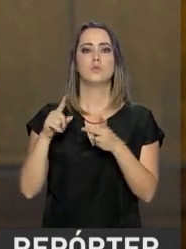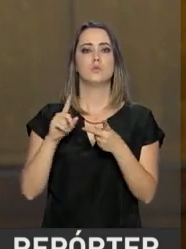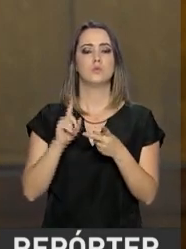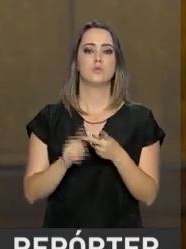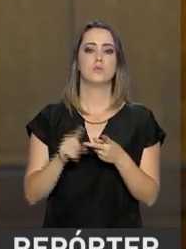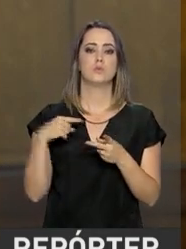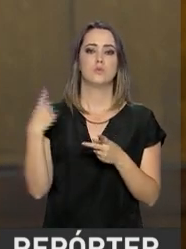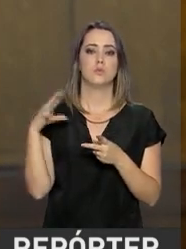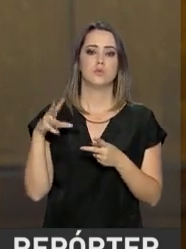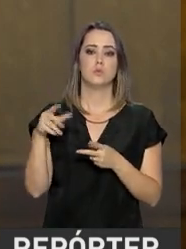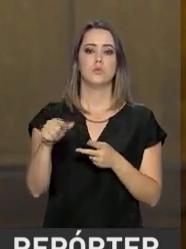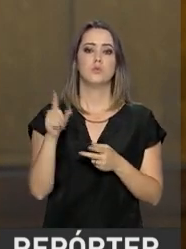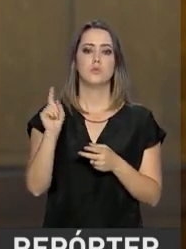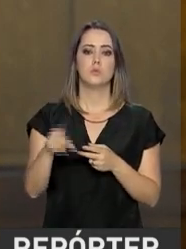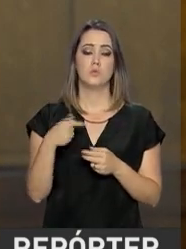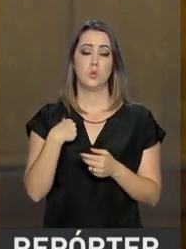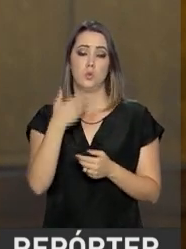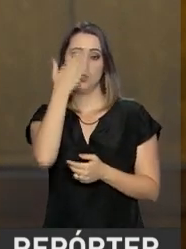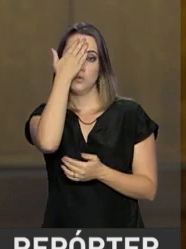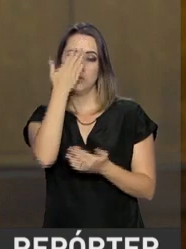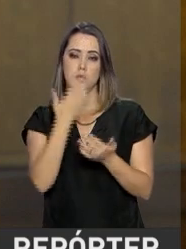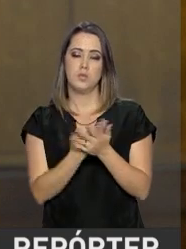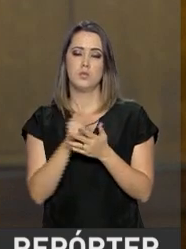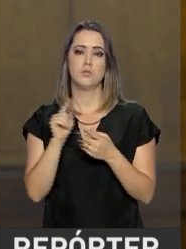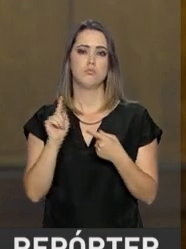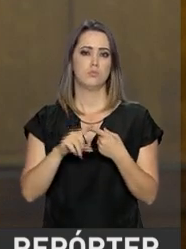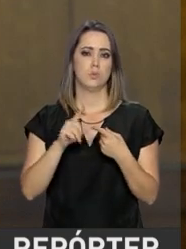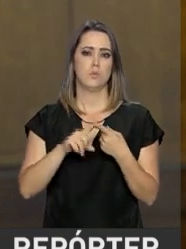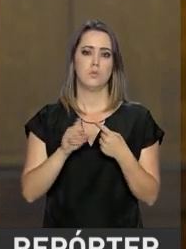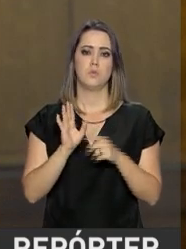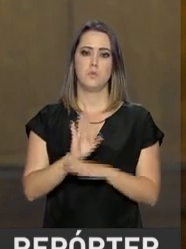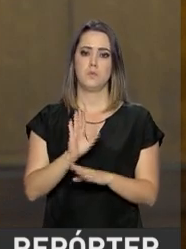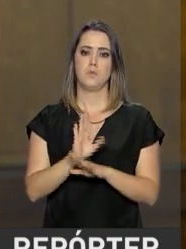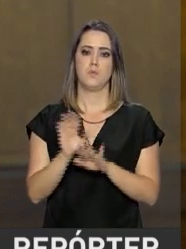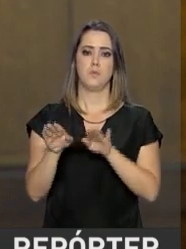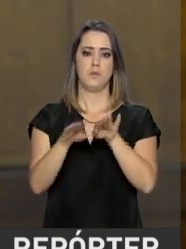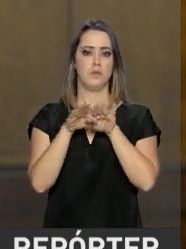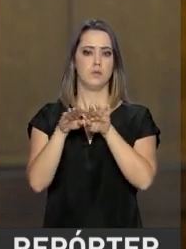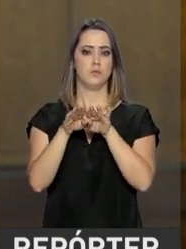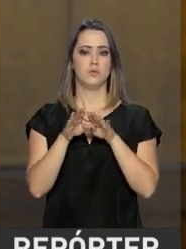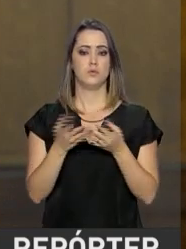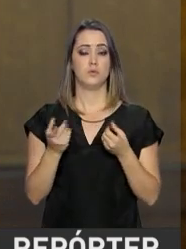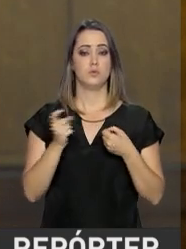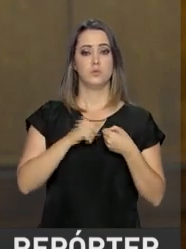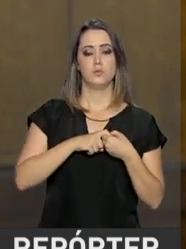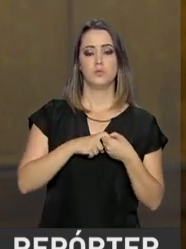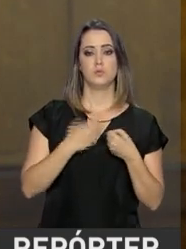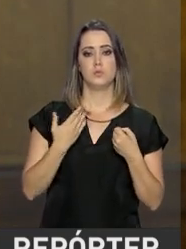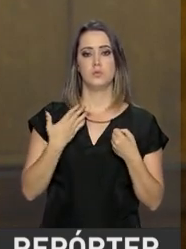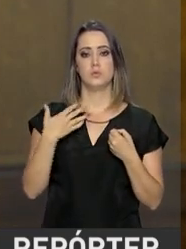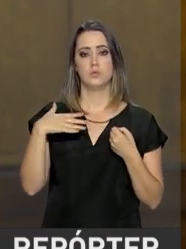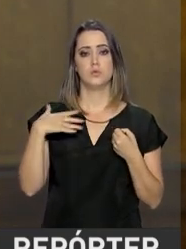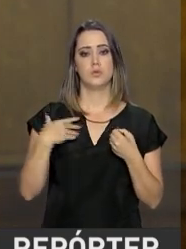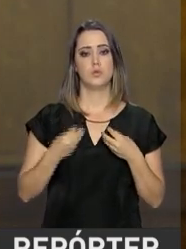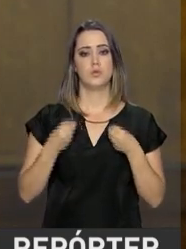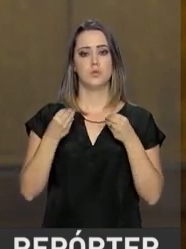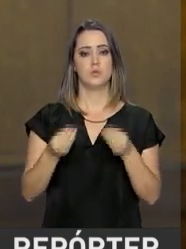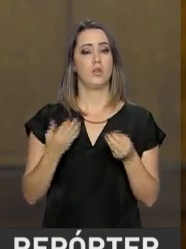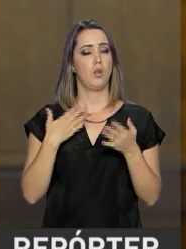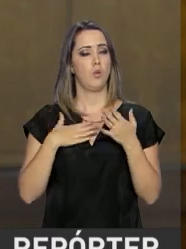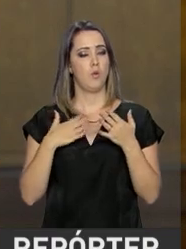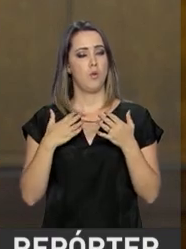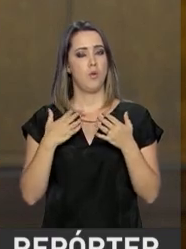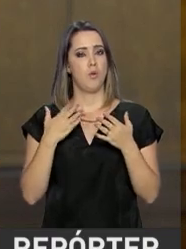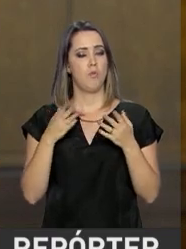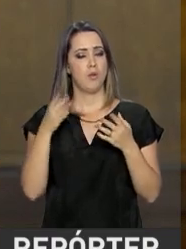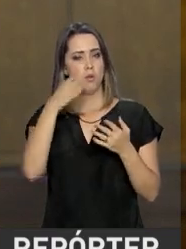tudo eu creio que este primeiro ponto ajudou muito é estabelecer ou estabelecer uma confiança no governo